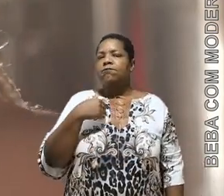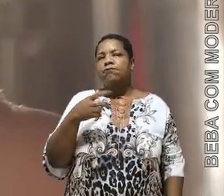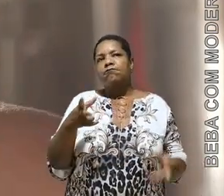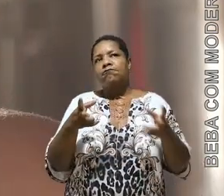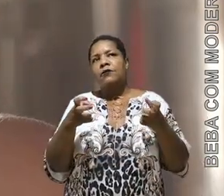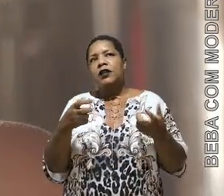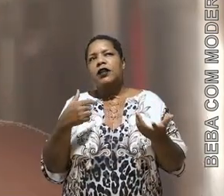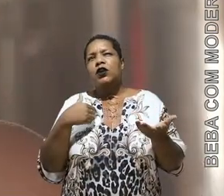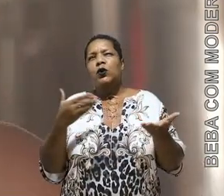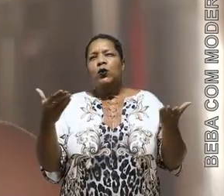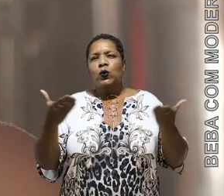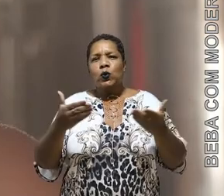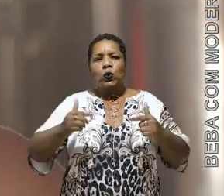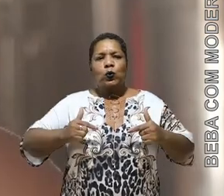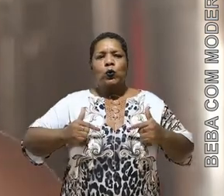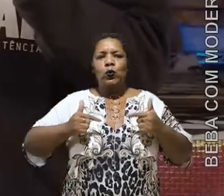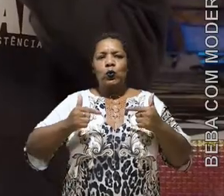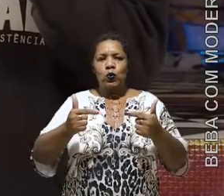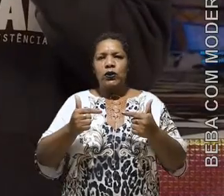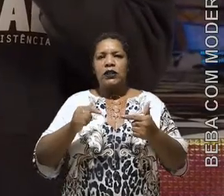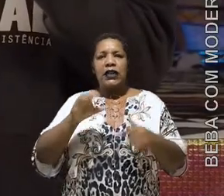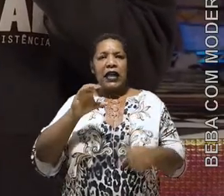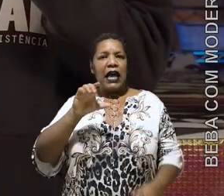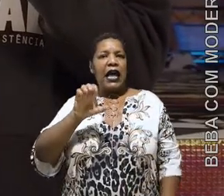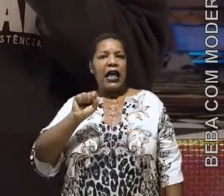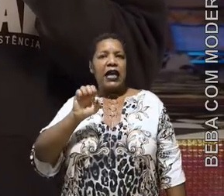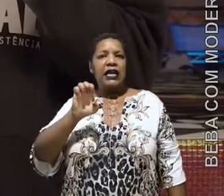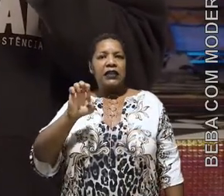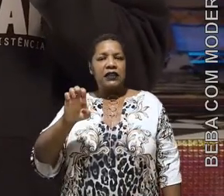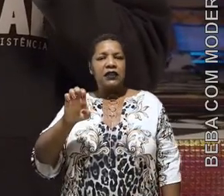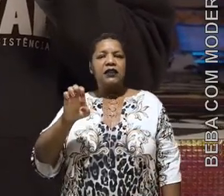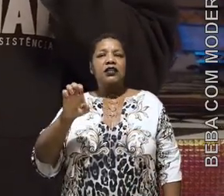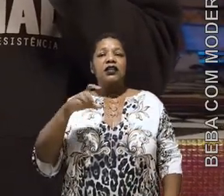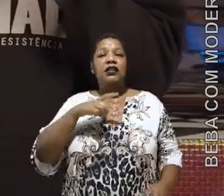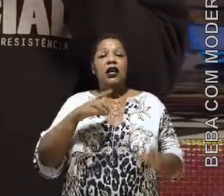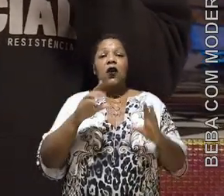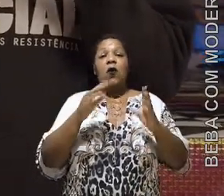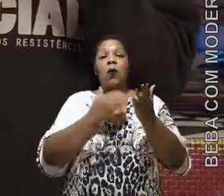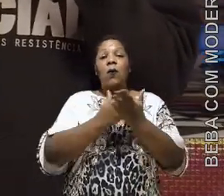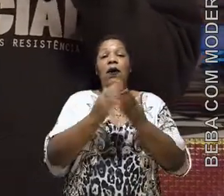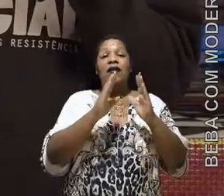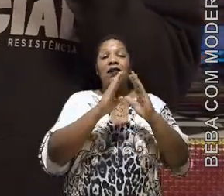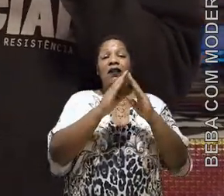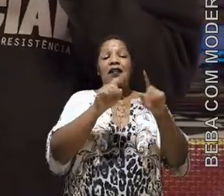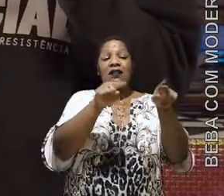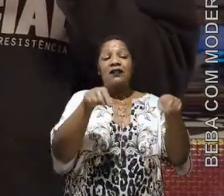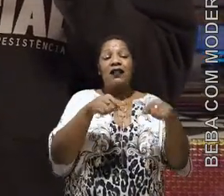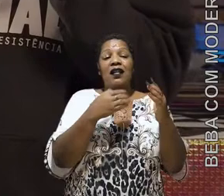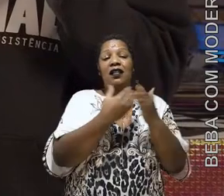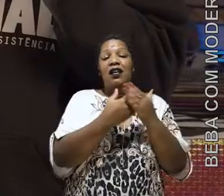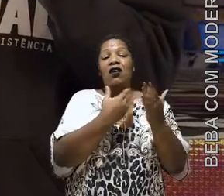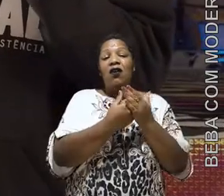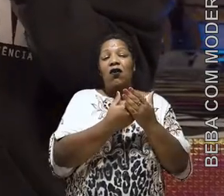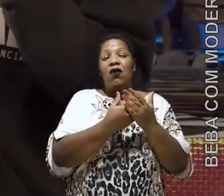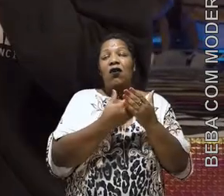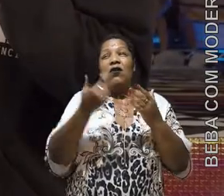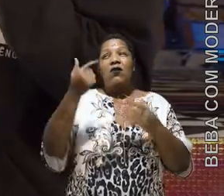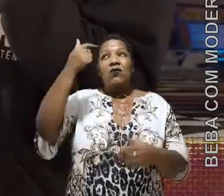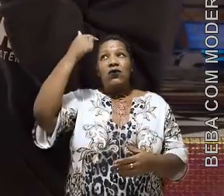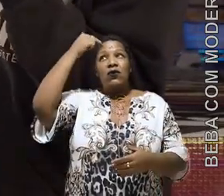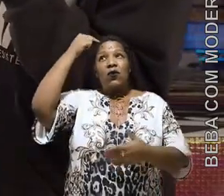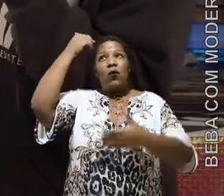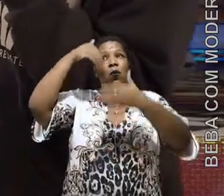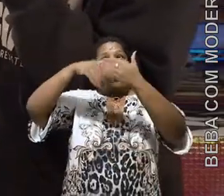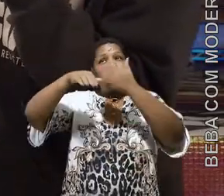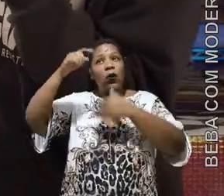maior missão para juventude atualmente e olha eu pensei porque a gente vive uma luta de